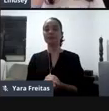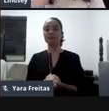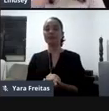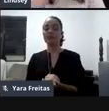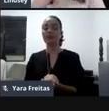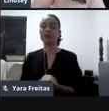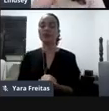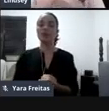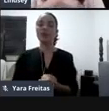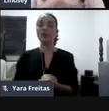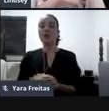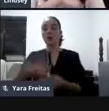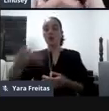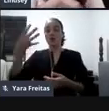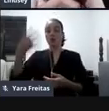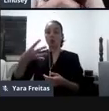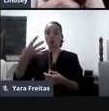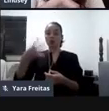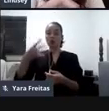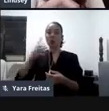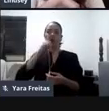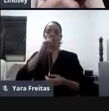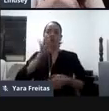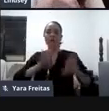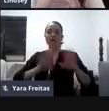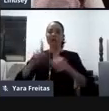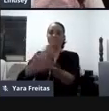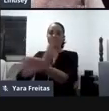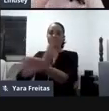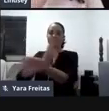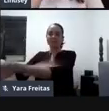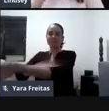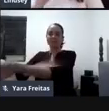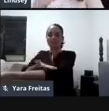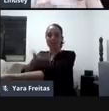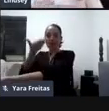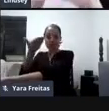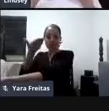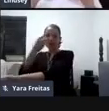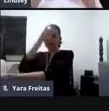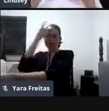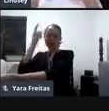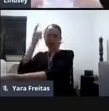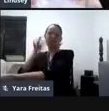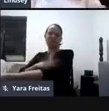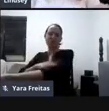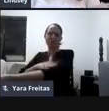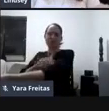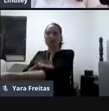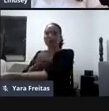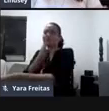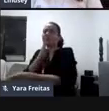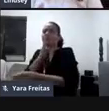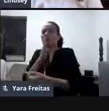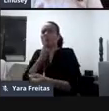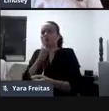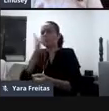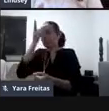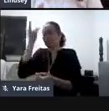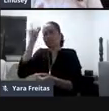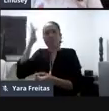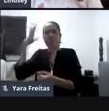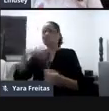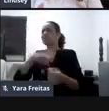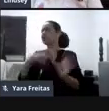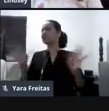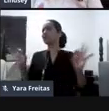E o quarto fator de risco é hipertensão arterial, aquela doença silenciosa, né? Que às vezes